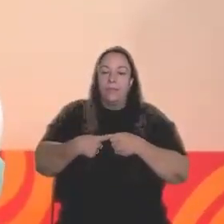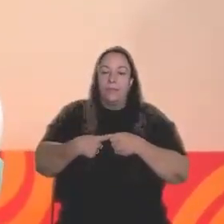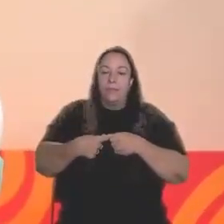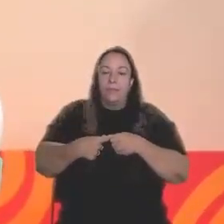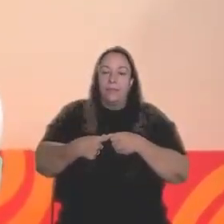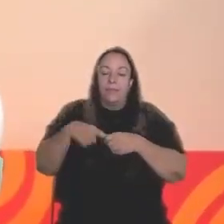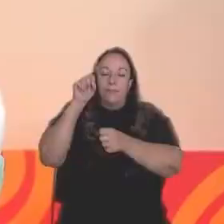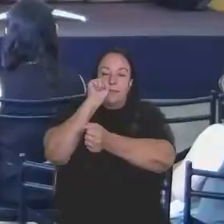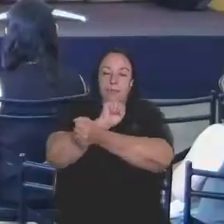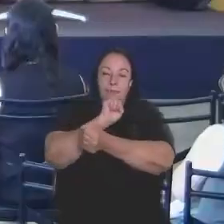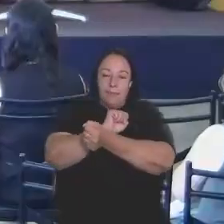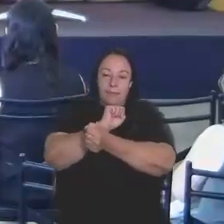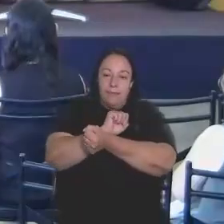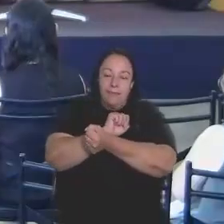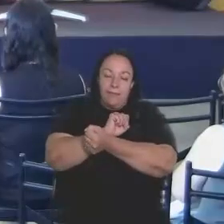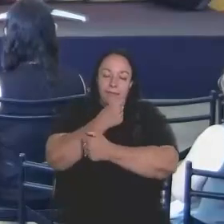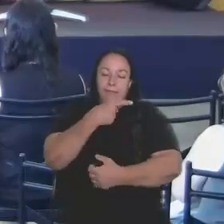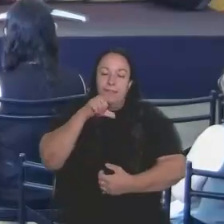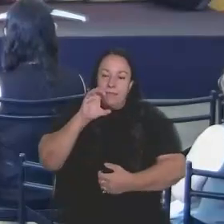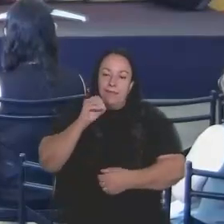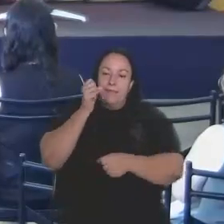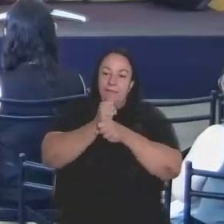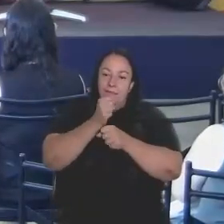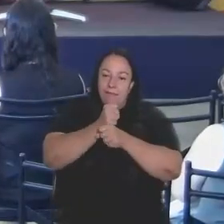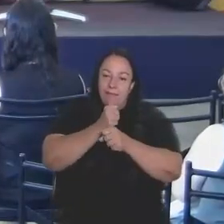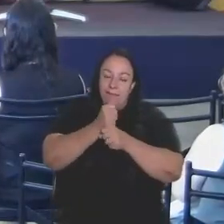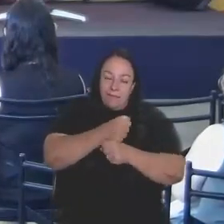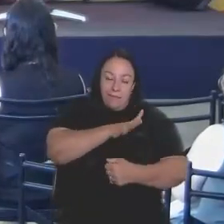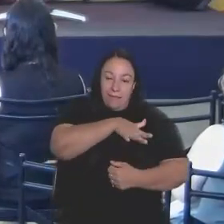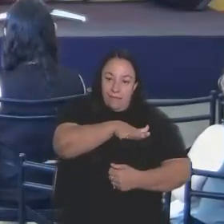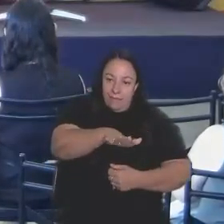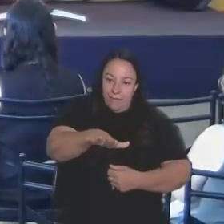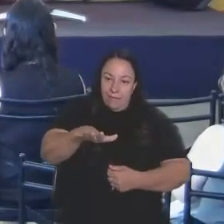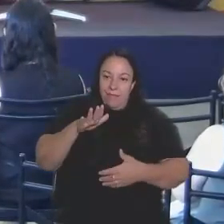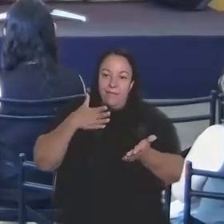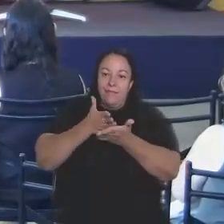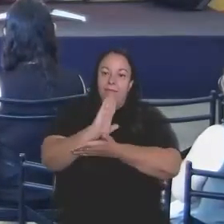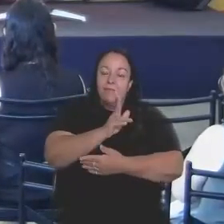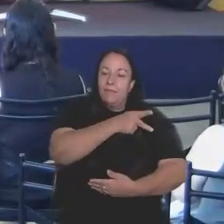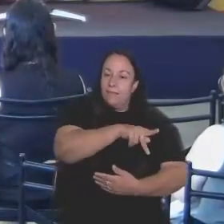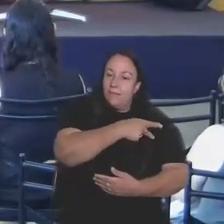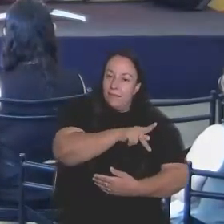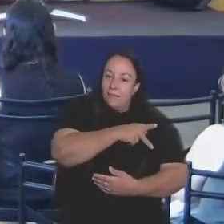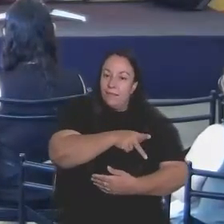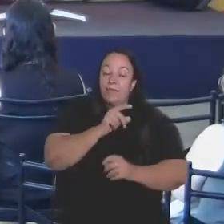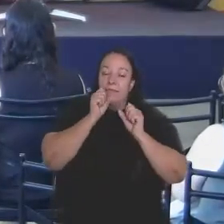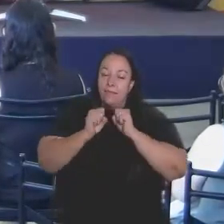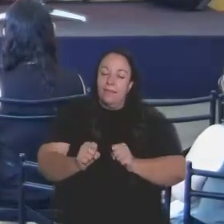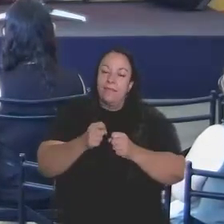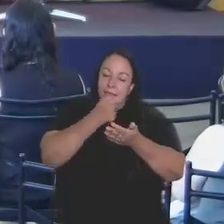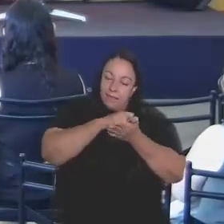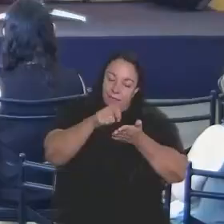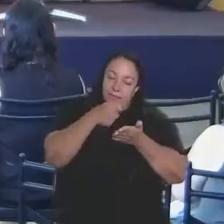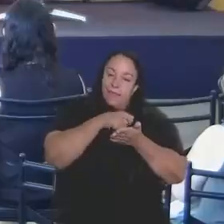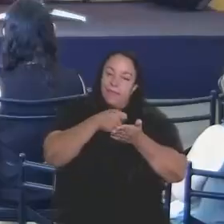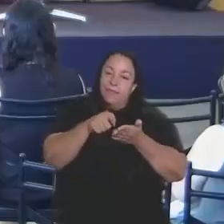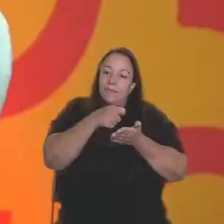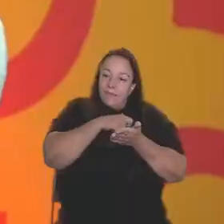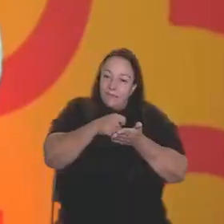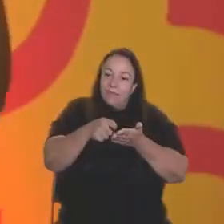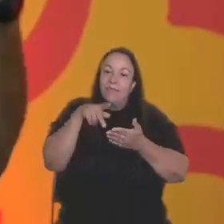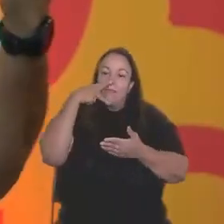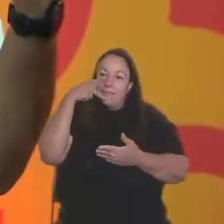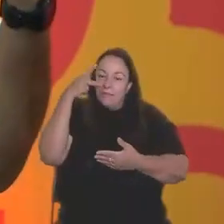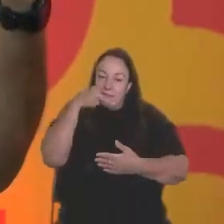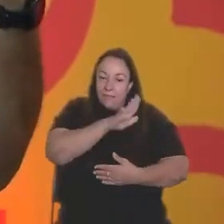espero que daqui a 10 anos, essas crianças que estão passando por esse projeto agora, possam escrever contando